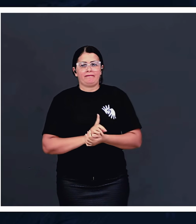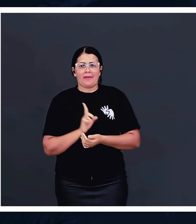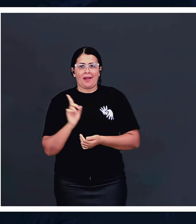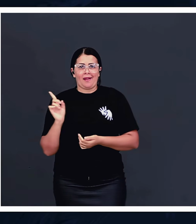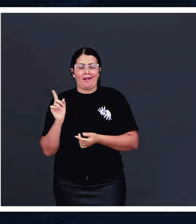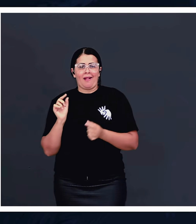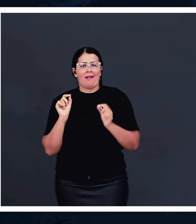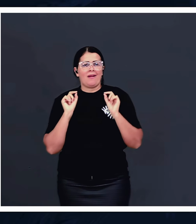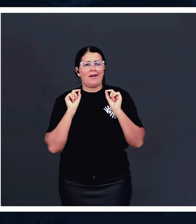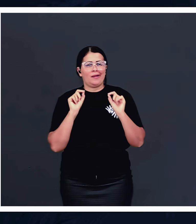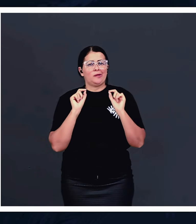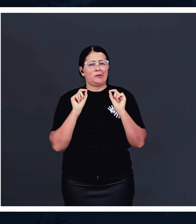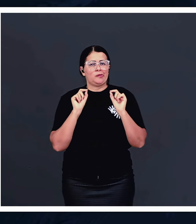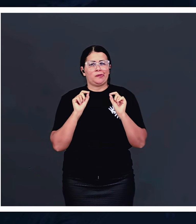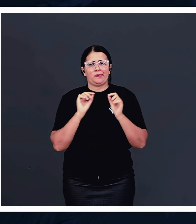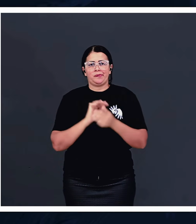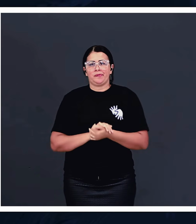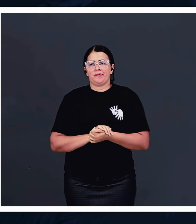é